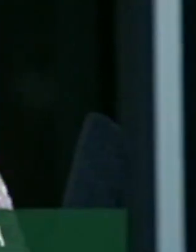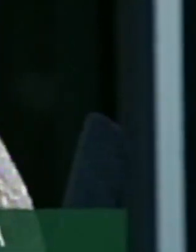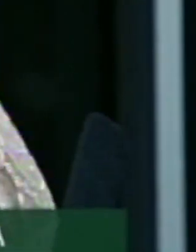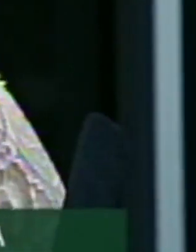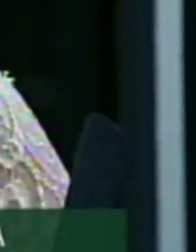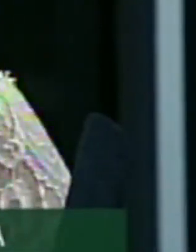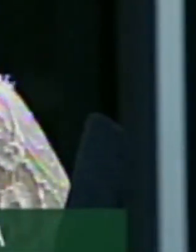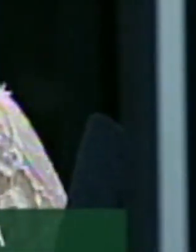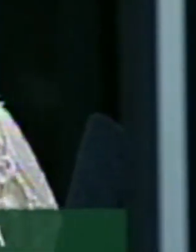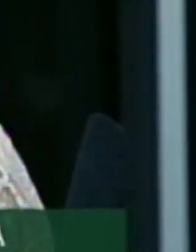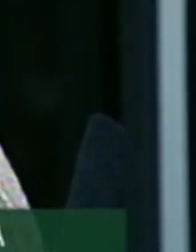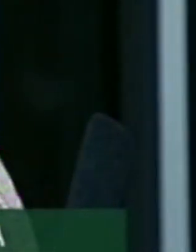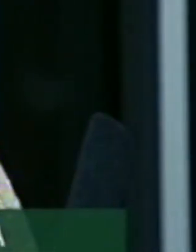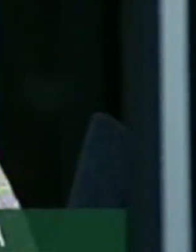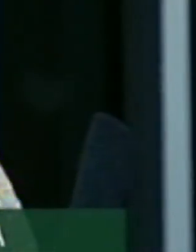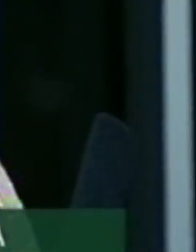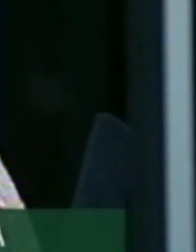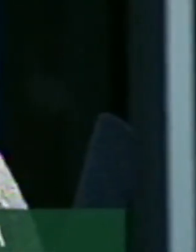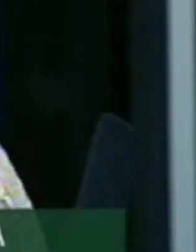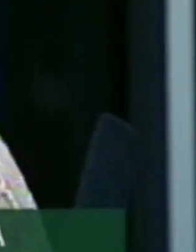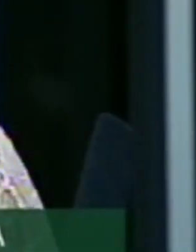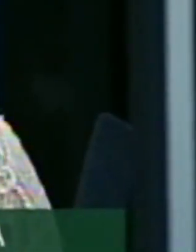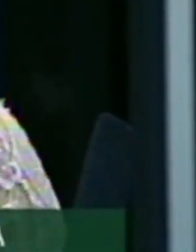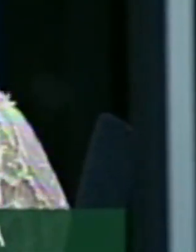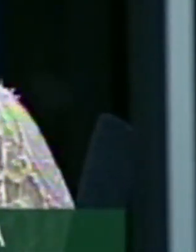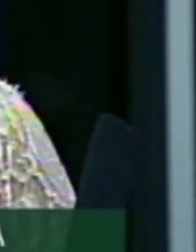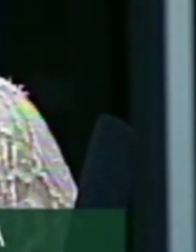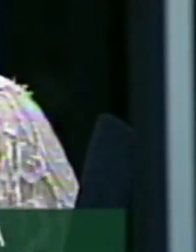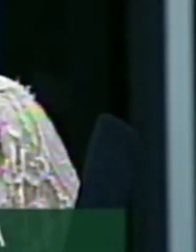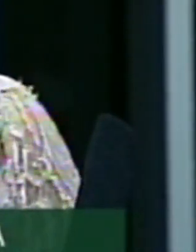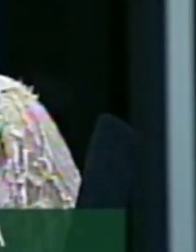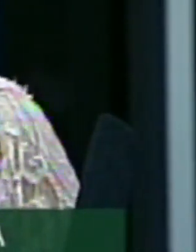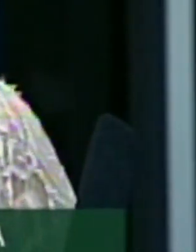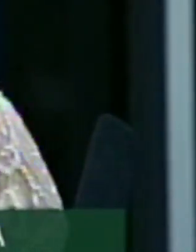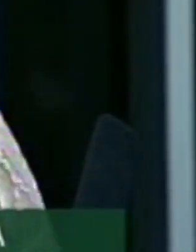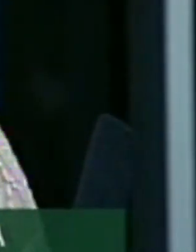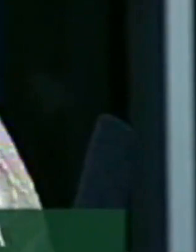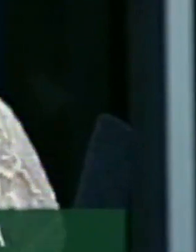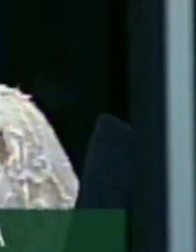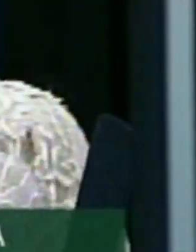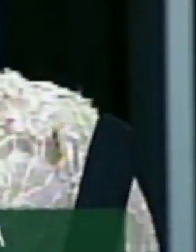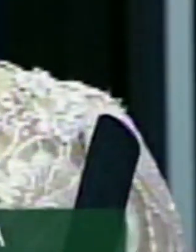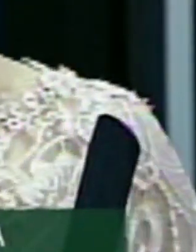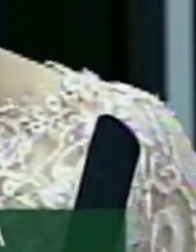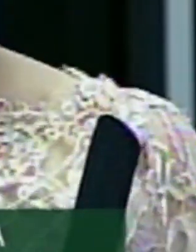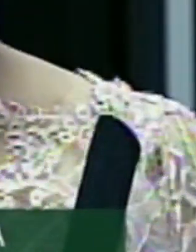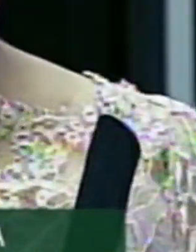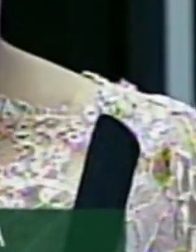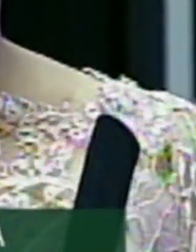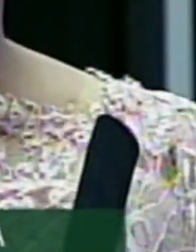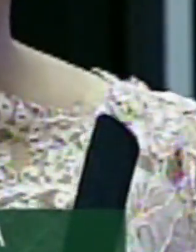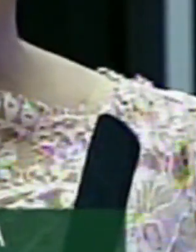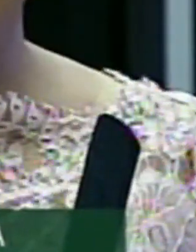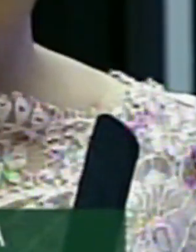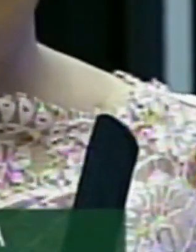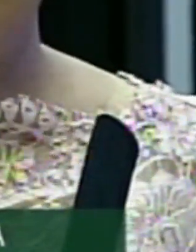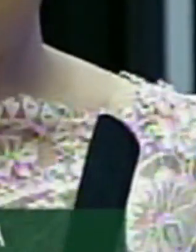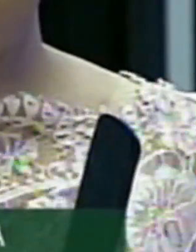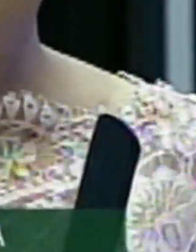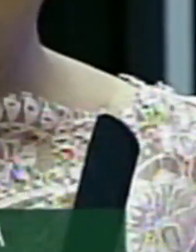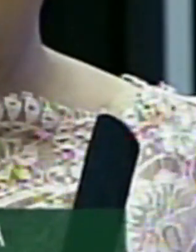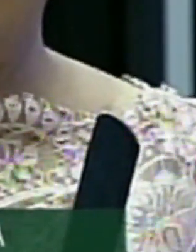prioritário a manutenção do emprego e a valorização muito especialmente a